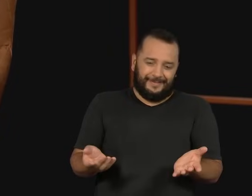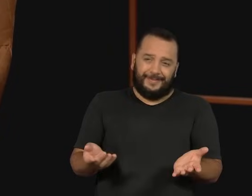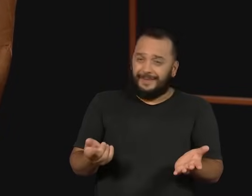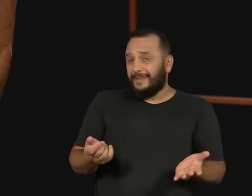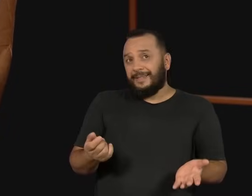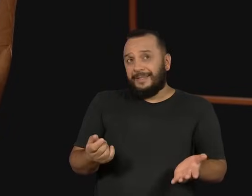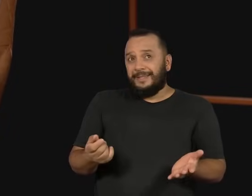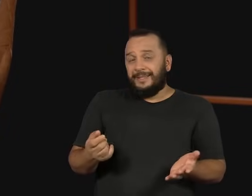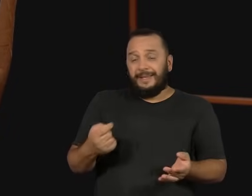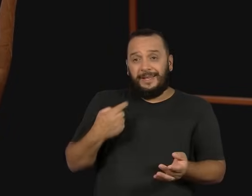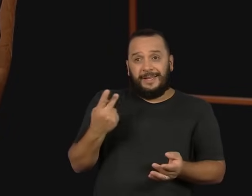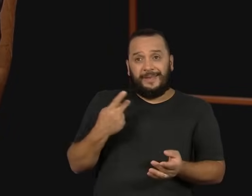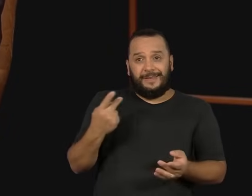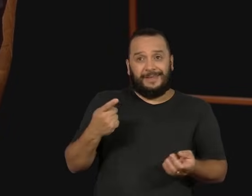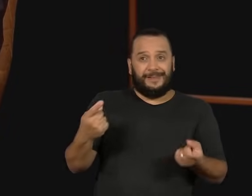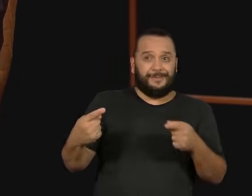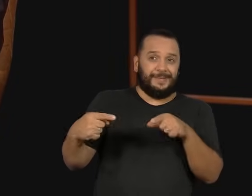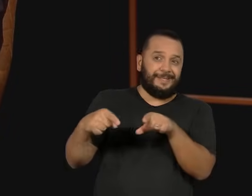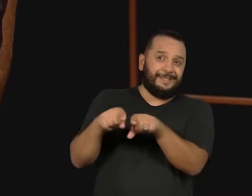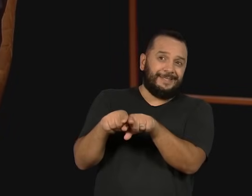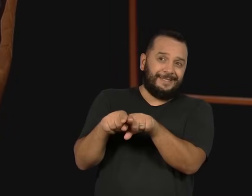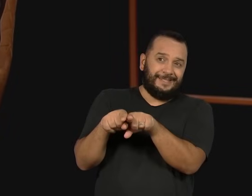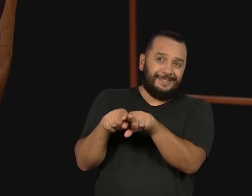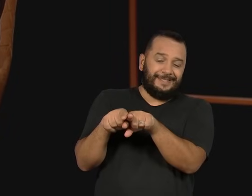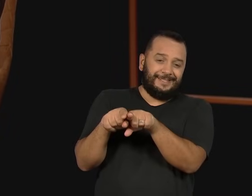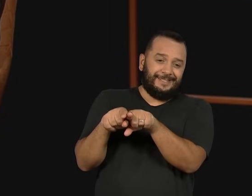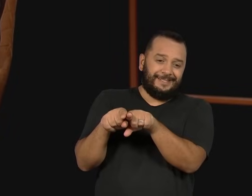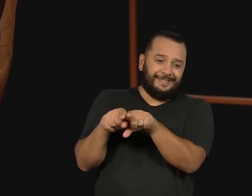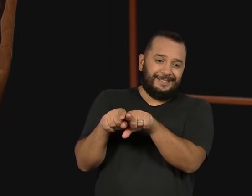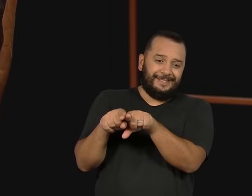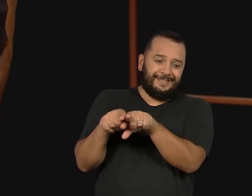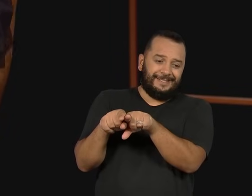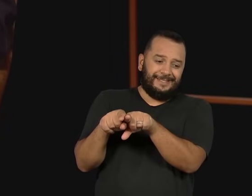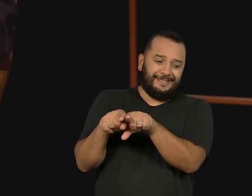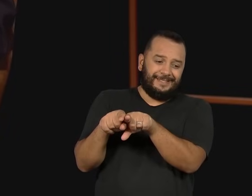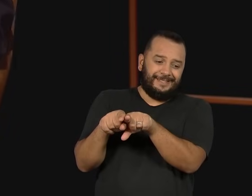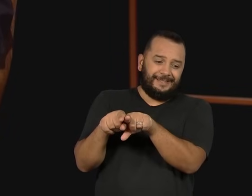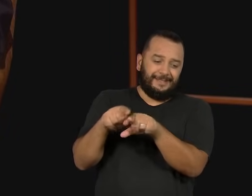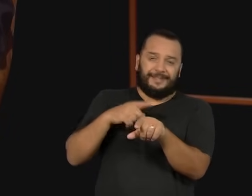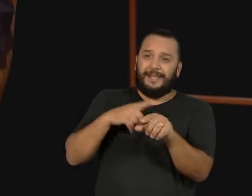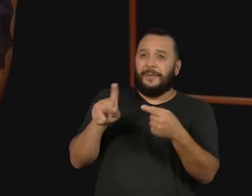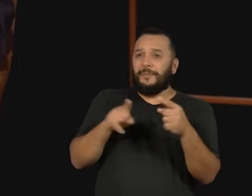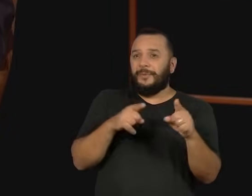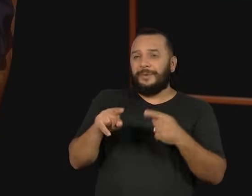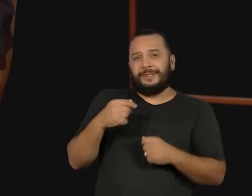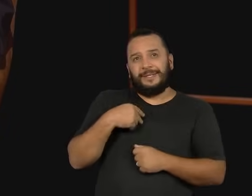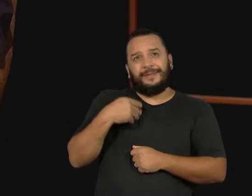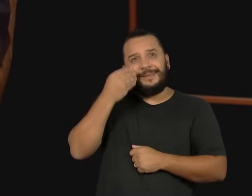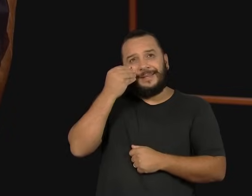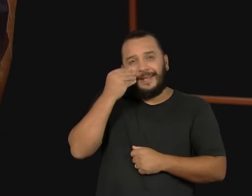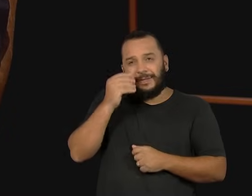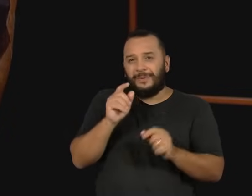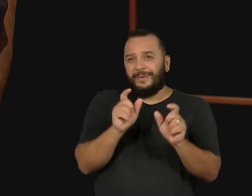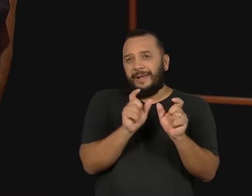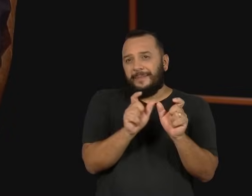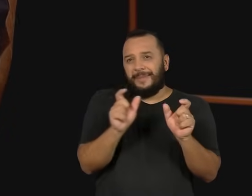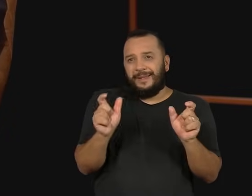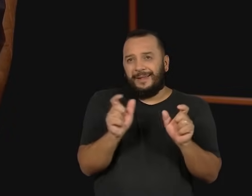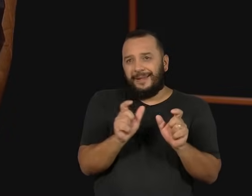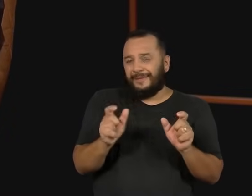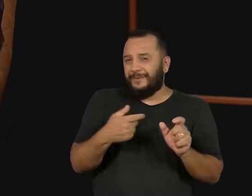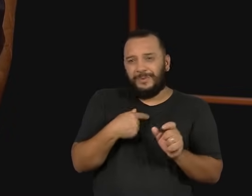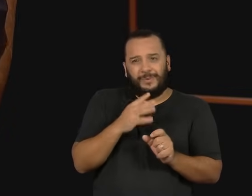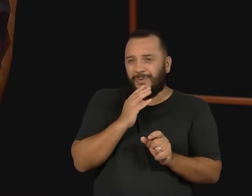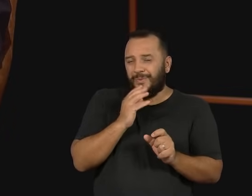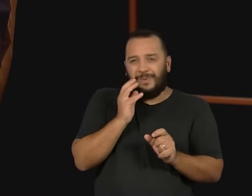nossas parcerias, quando eu, às vezes, tenho uma música que eu tento pôr a letra e eu não consigo, a